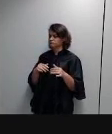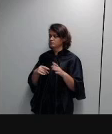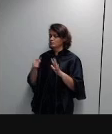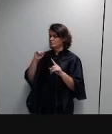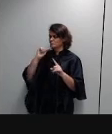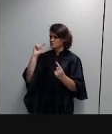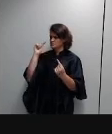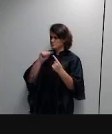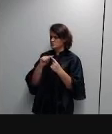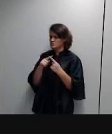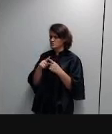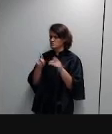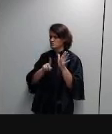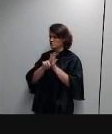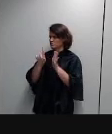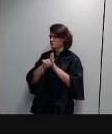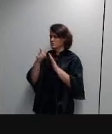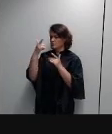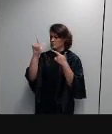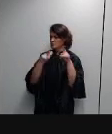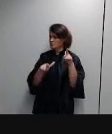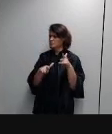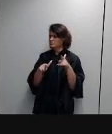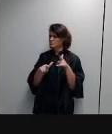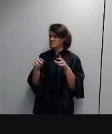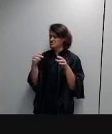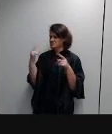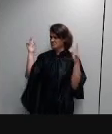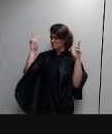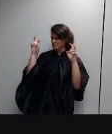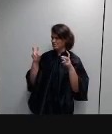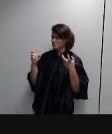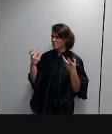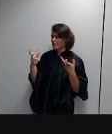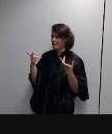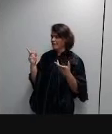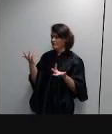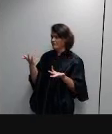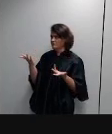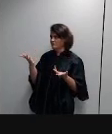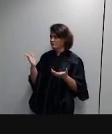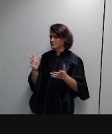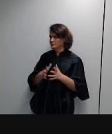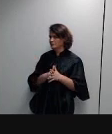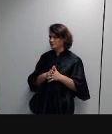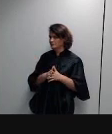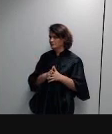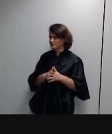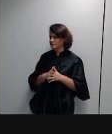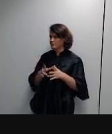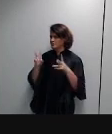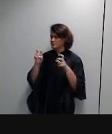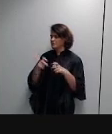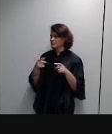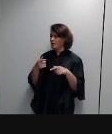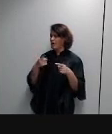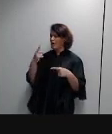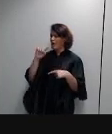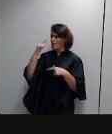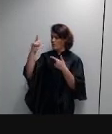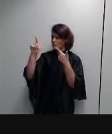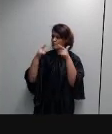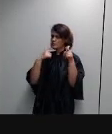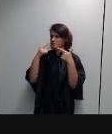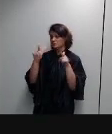equacionamento imprevisto o relação à questão da da relação à questão da previsão Então eu